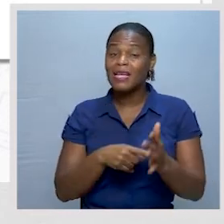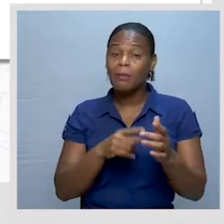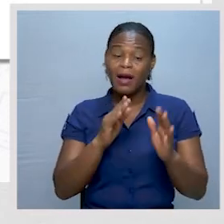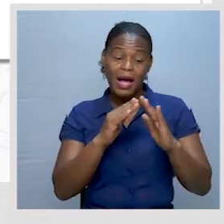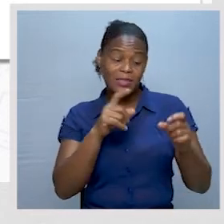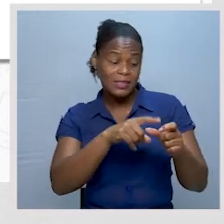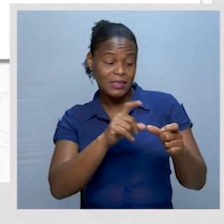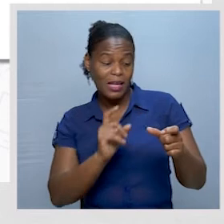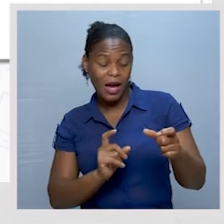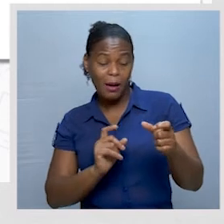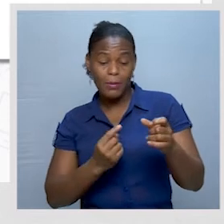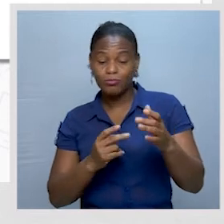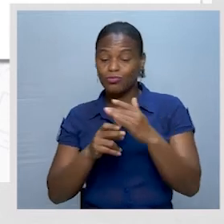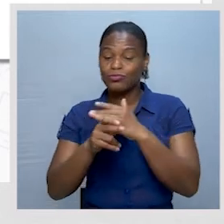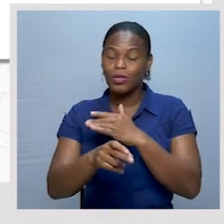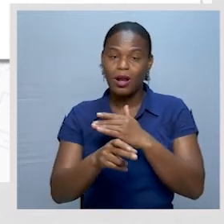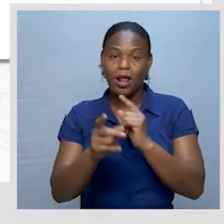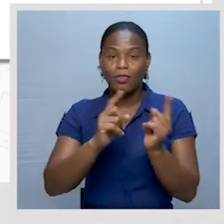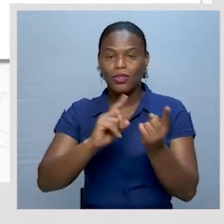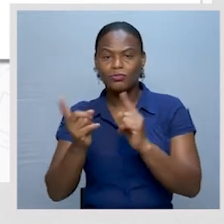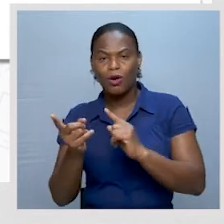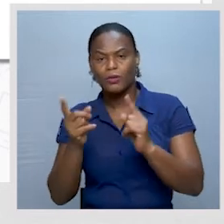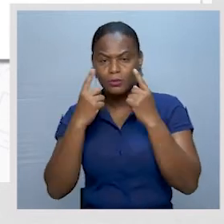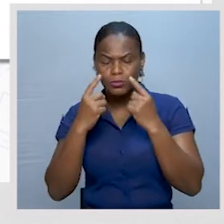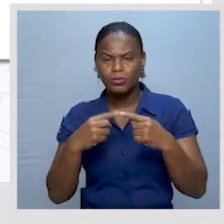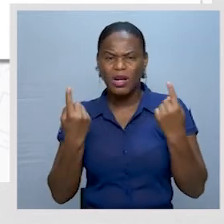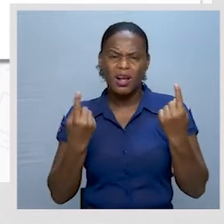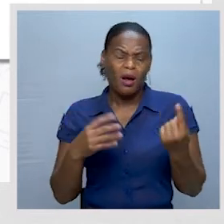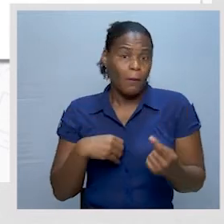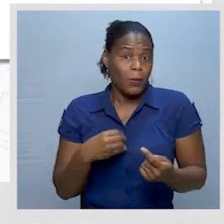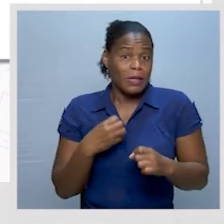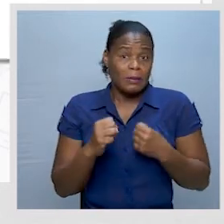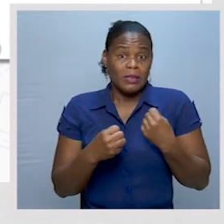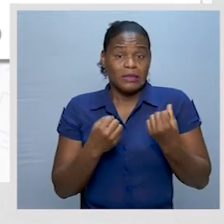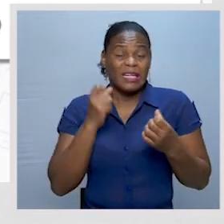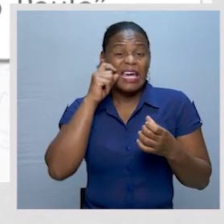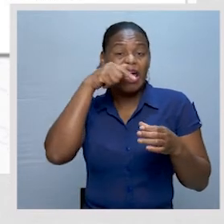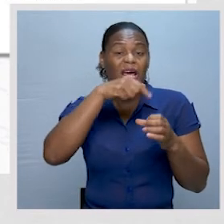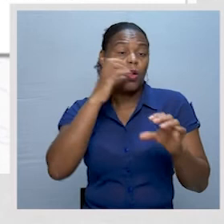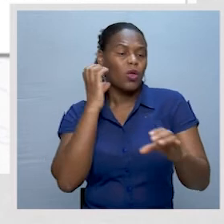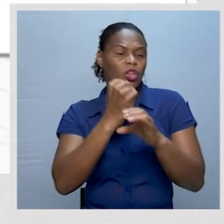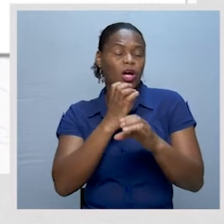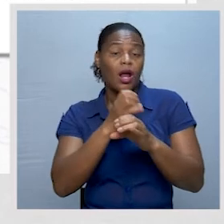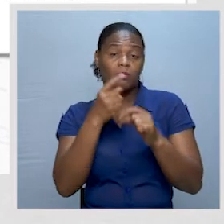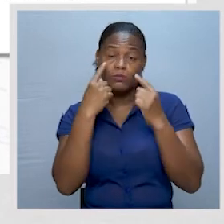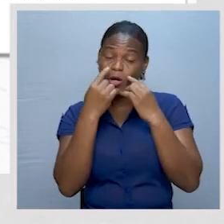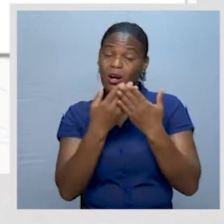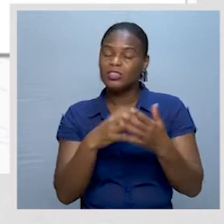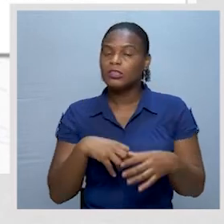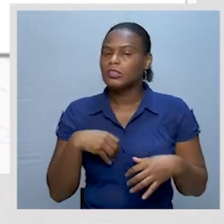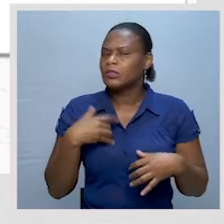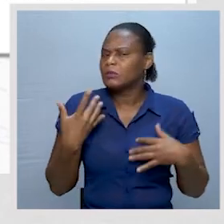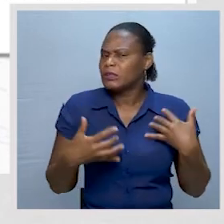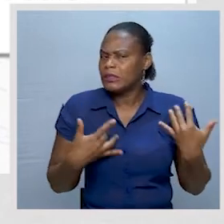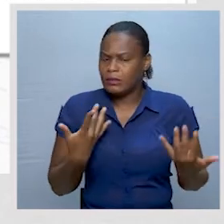para chegar ao transporte público, preocupação e medo. Quem estará neste ônibus? Aqui mostra a emoção, não é? Da